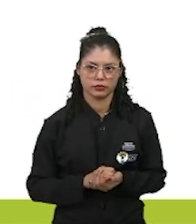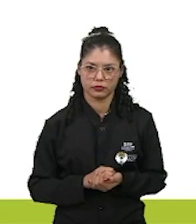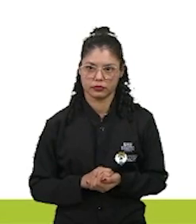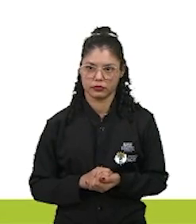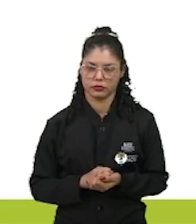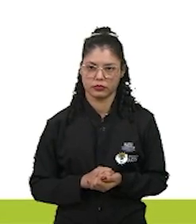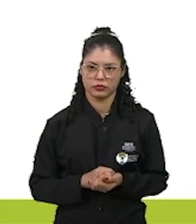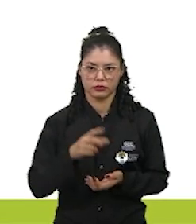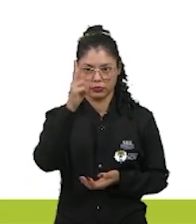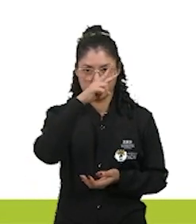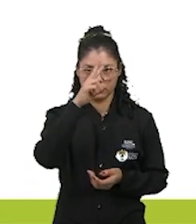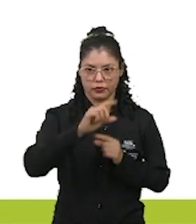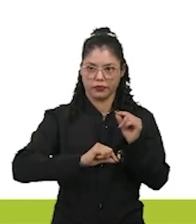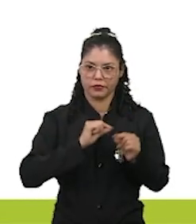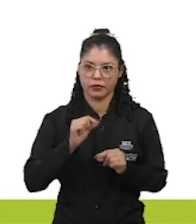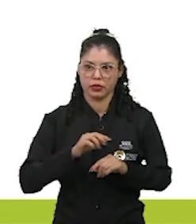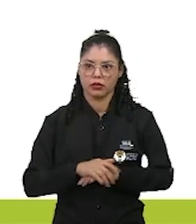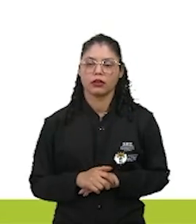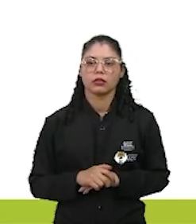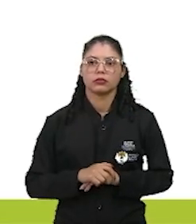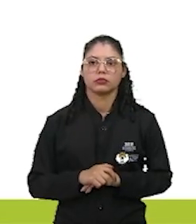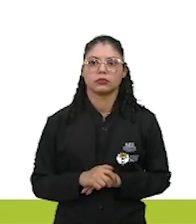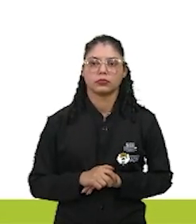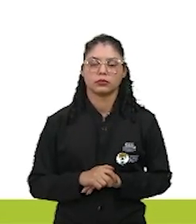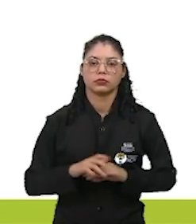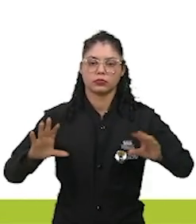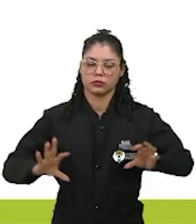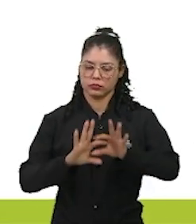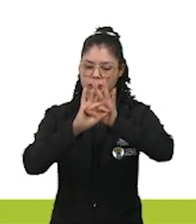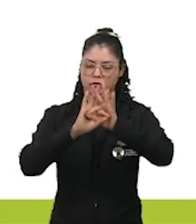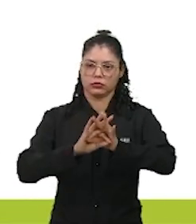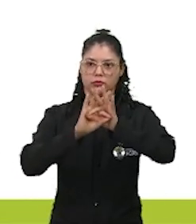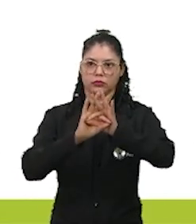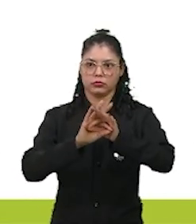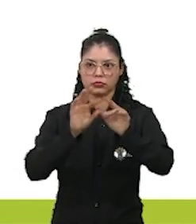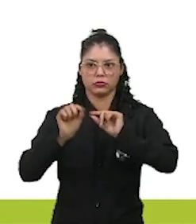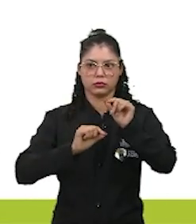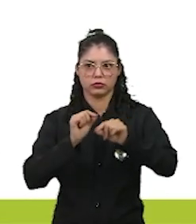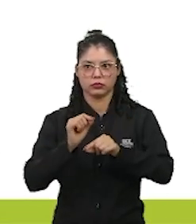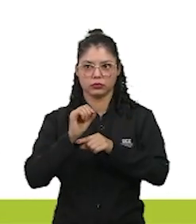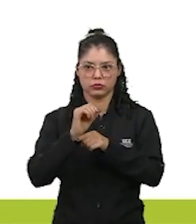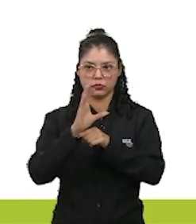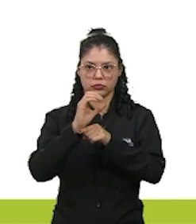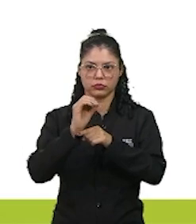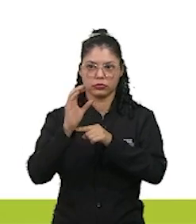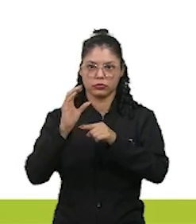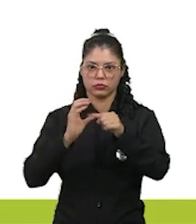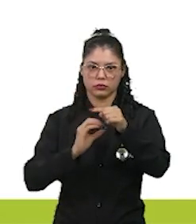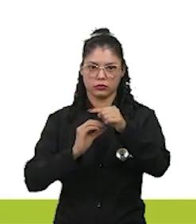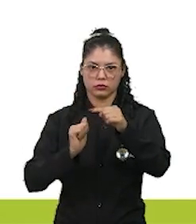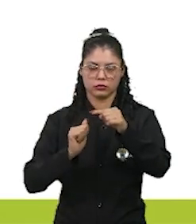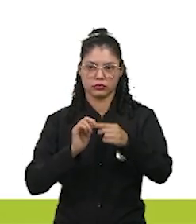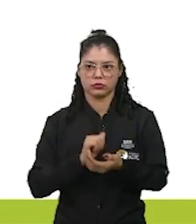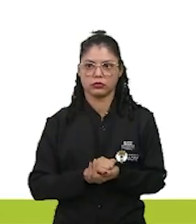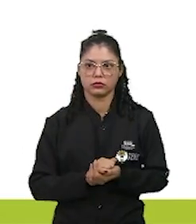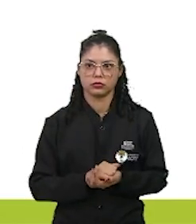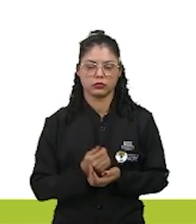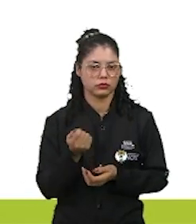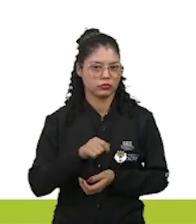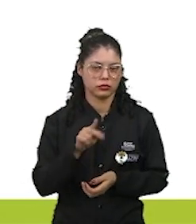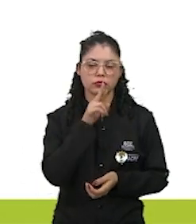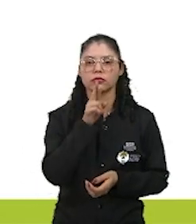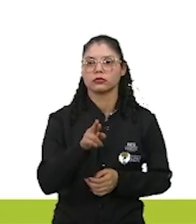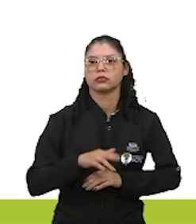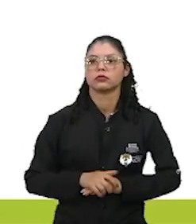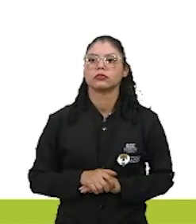outra maneira, de forma mais direta ainda. A gente vai pegar conceitos do módulo 1 de geometria analítica e também do módulo 2 de geometria, tá bom? Vai ficar bem